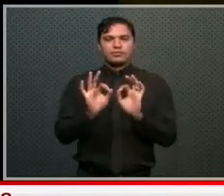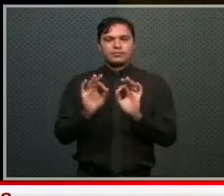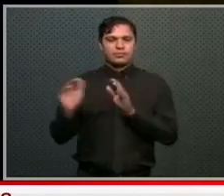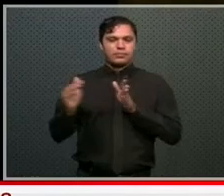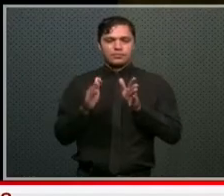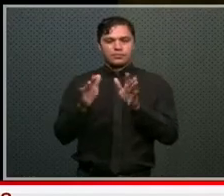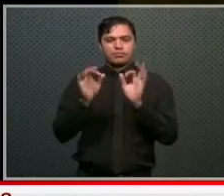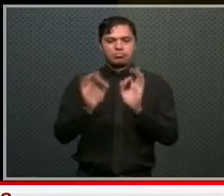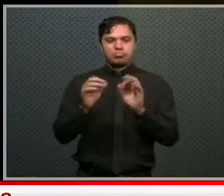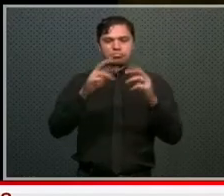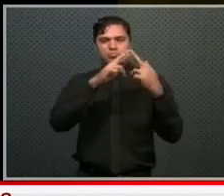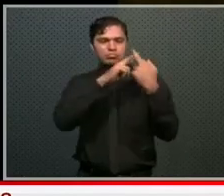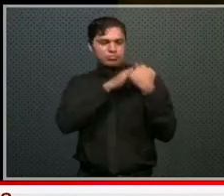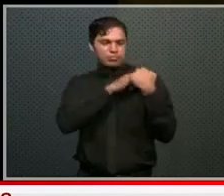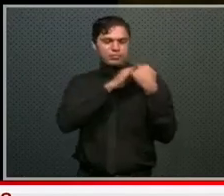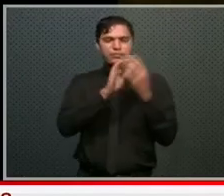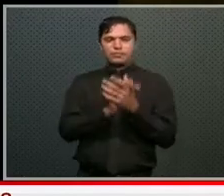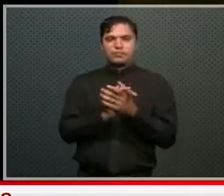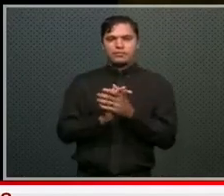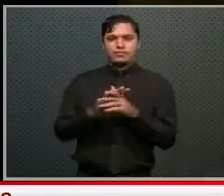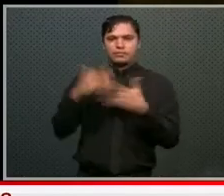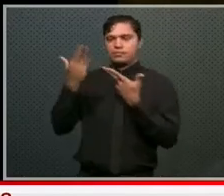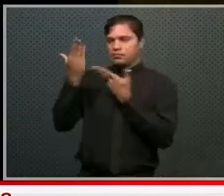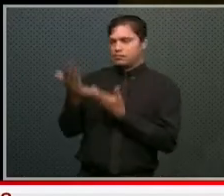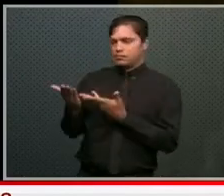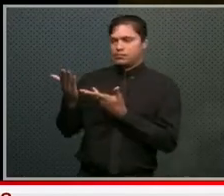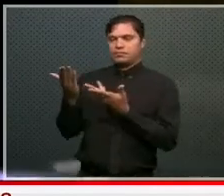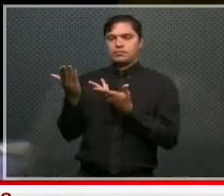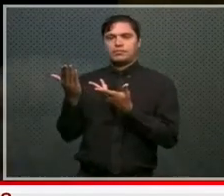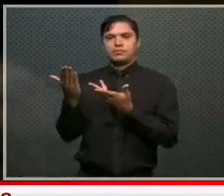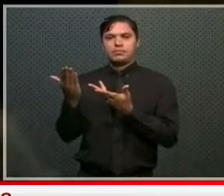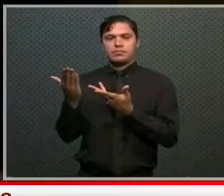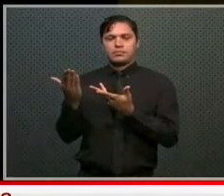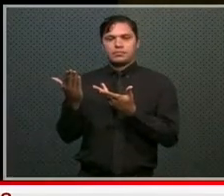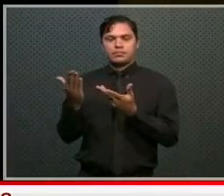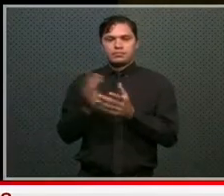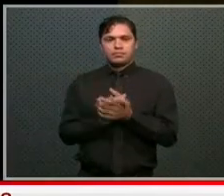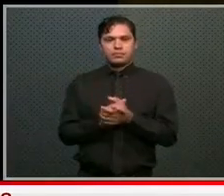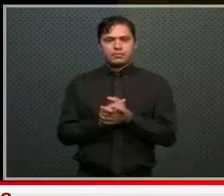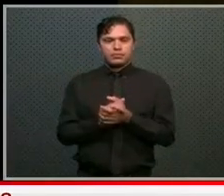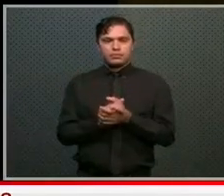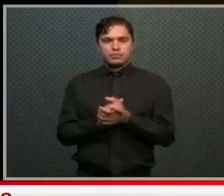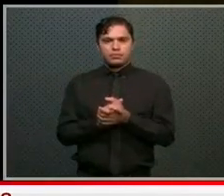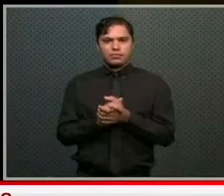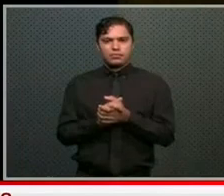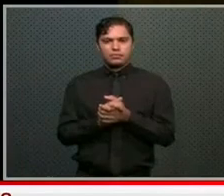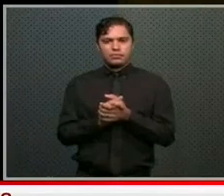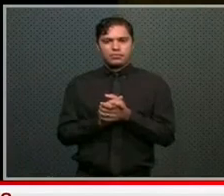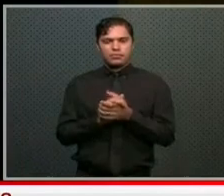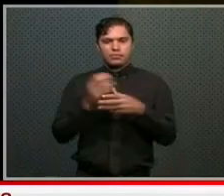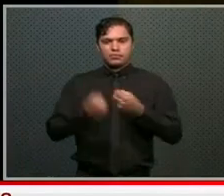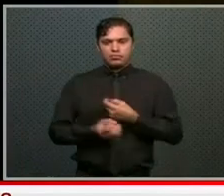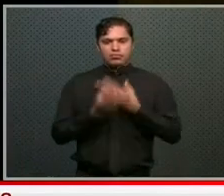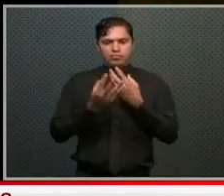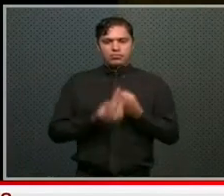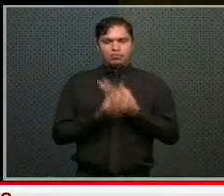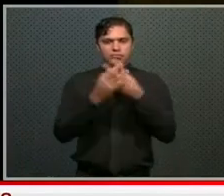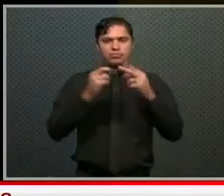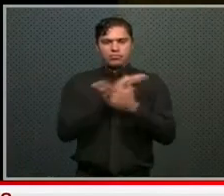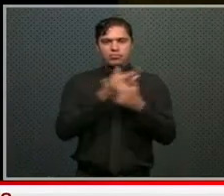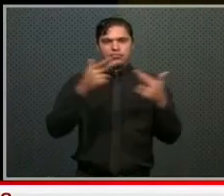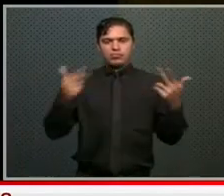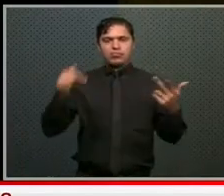das nossas atribuições Excelência ao esgotar todas as manifestações que tiveram